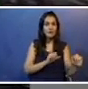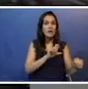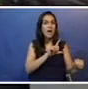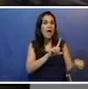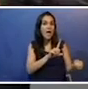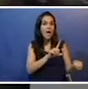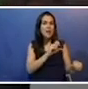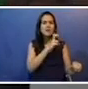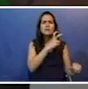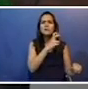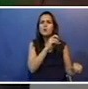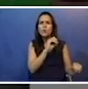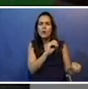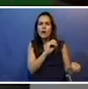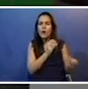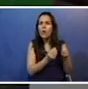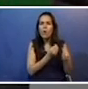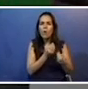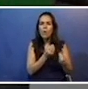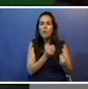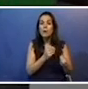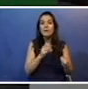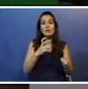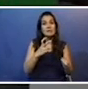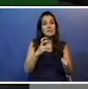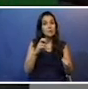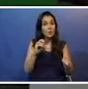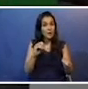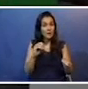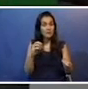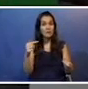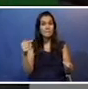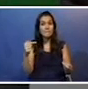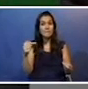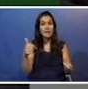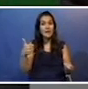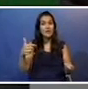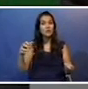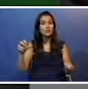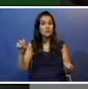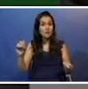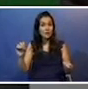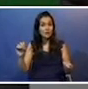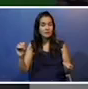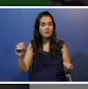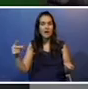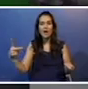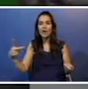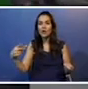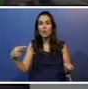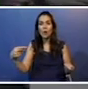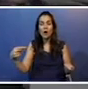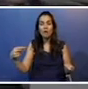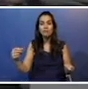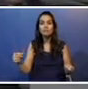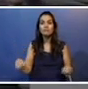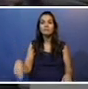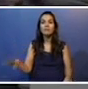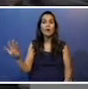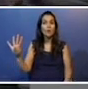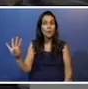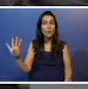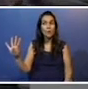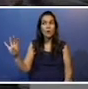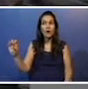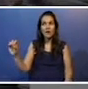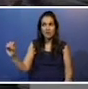essa leitura? Dessa maneira. O L vale 50 e o X vale 10. Mas como o X